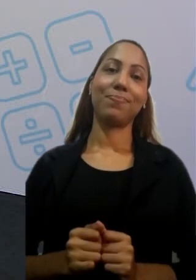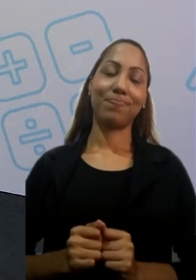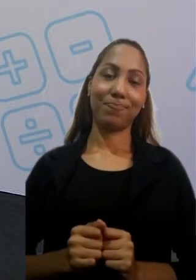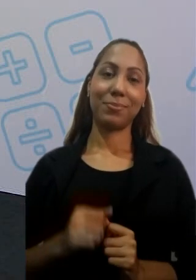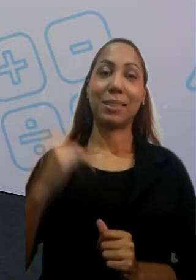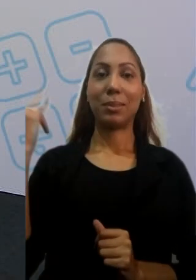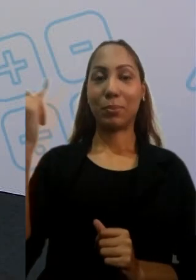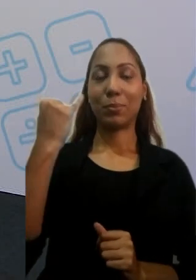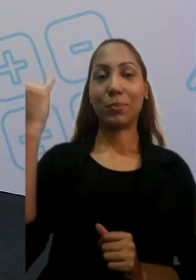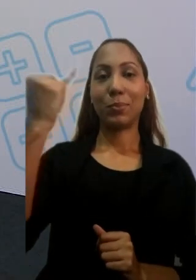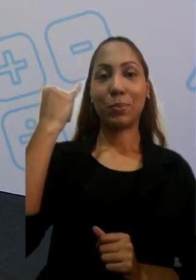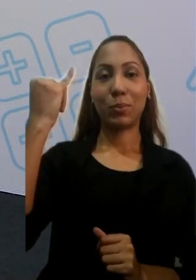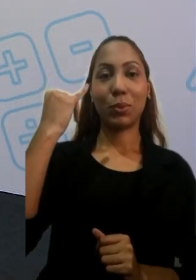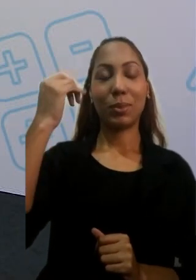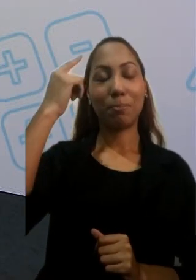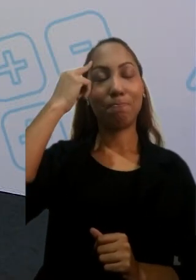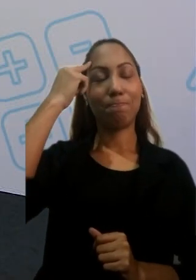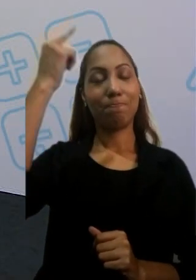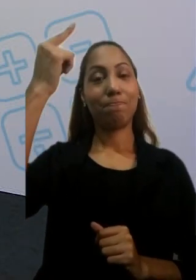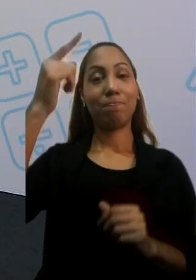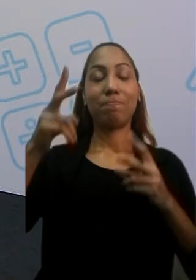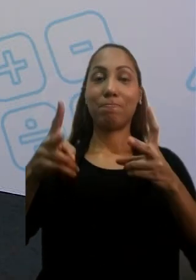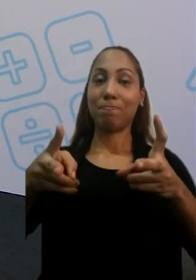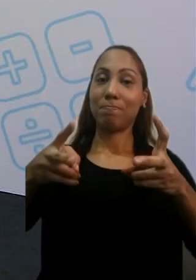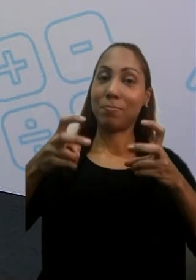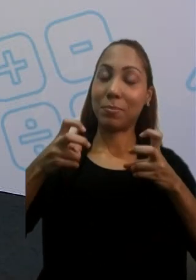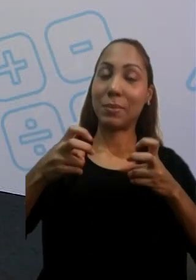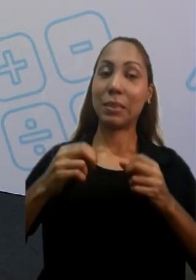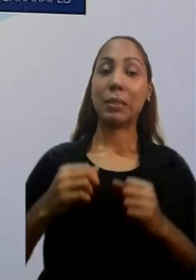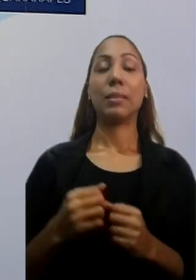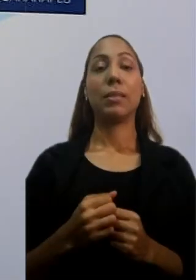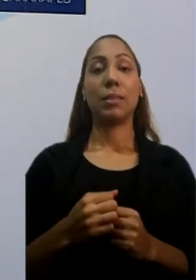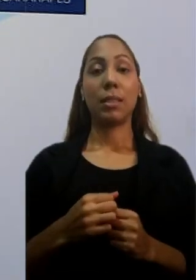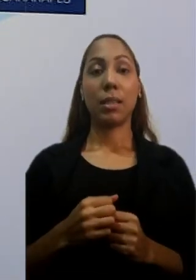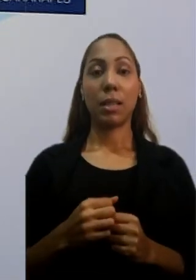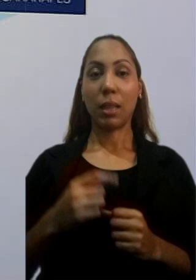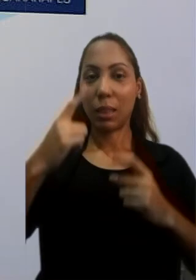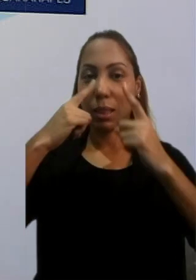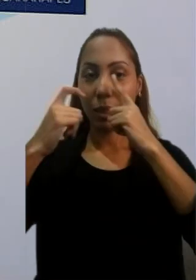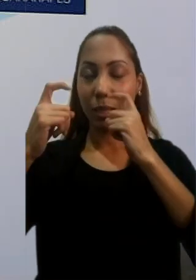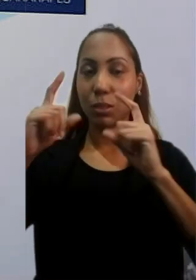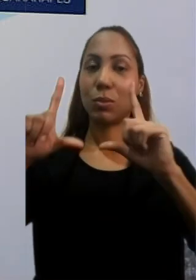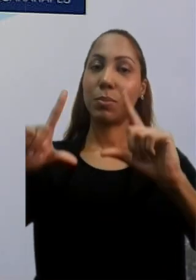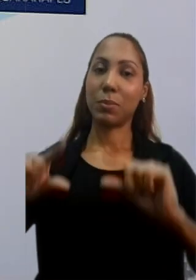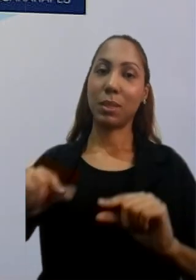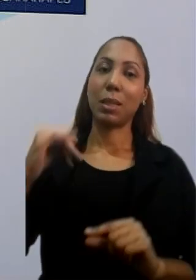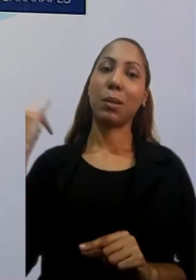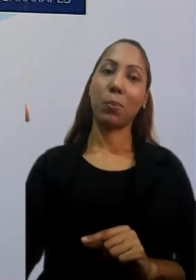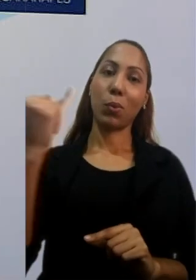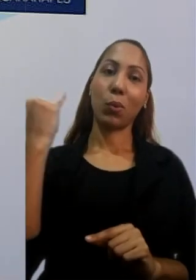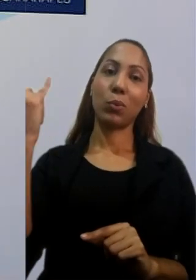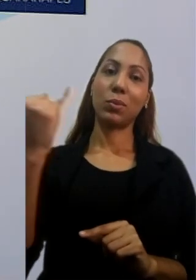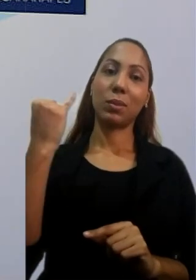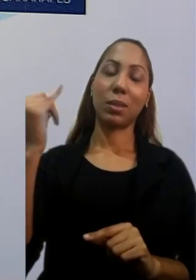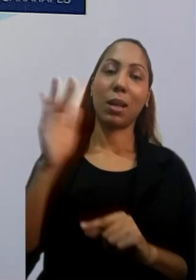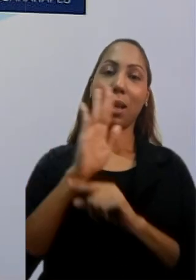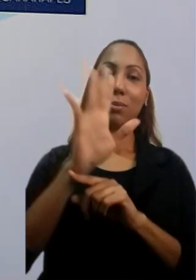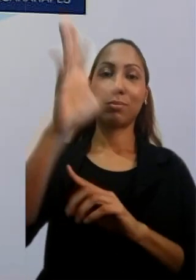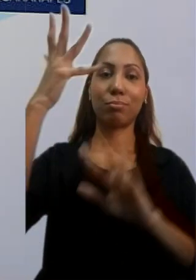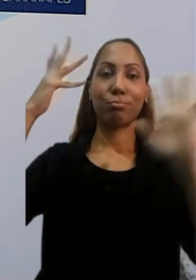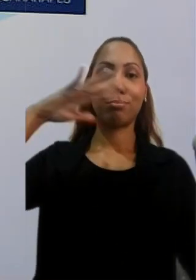e importante a gente começar a perceber que precisamos diminuir a quantidade de lixo para ajudar o nosso meio